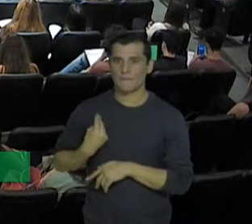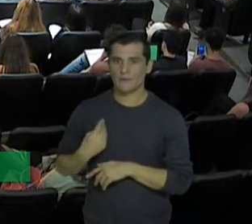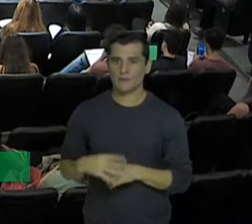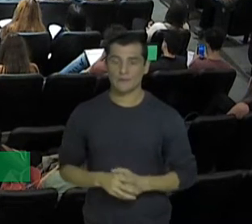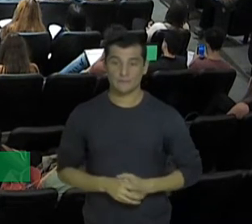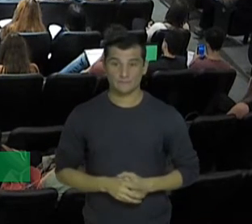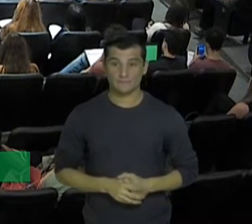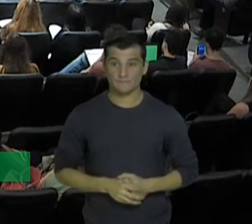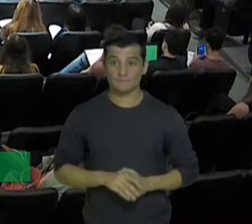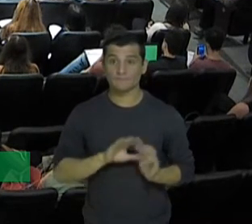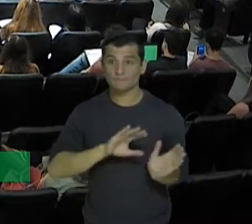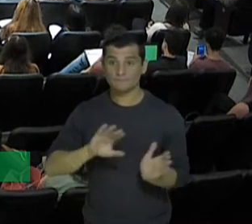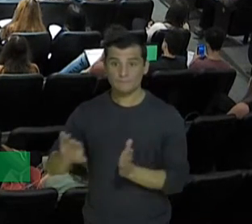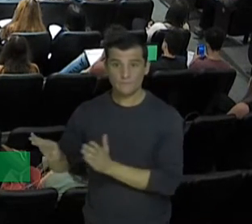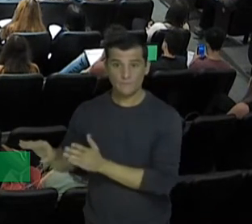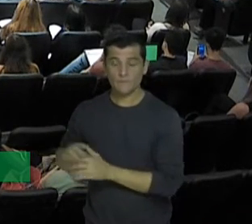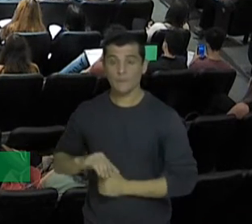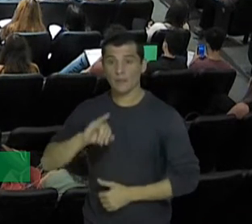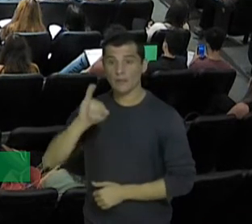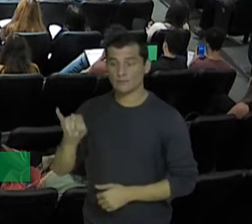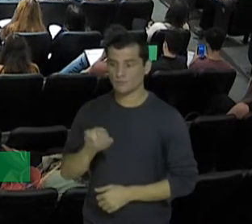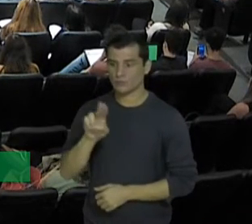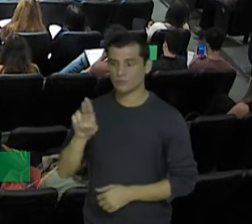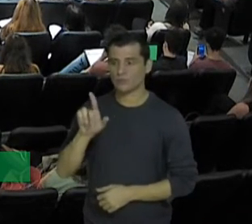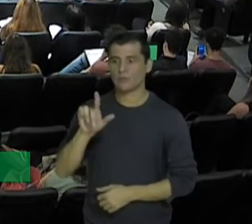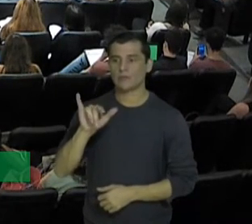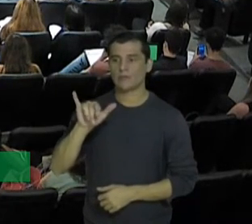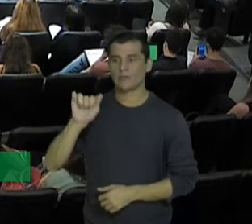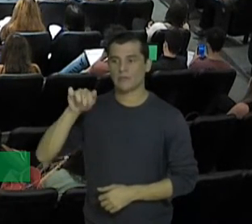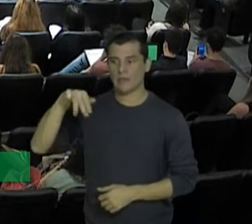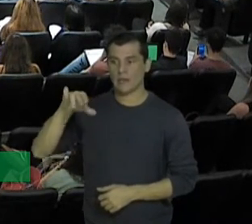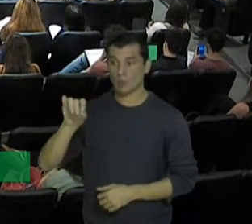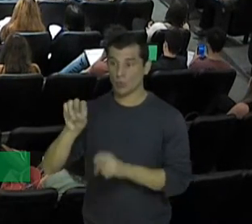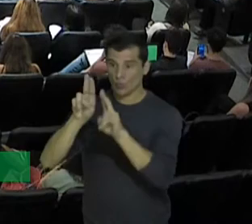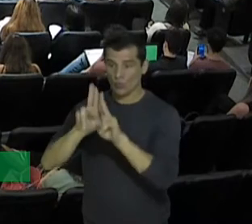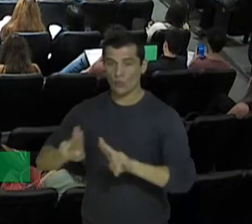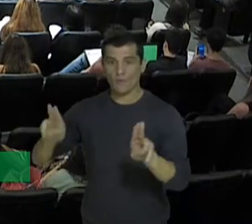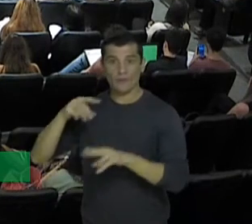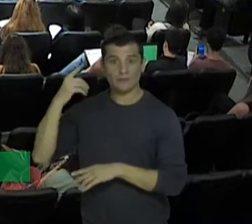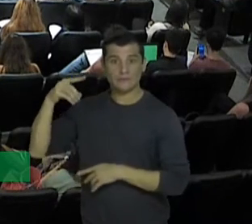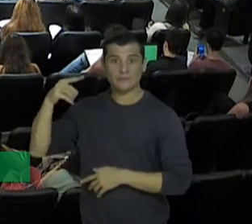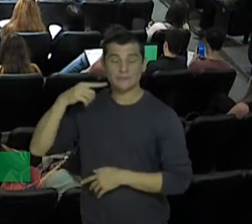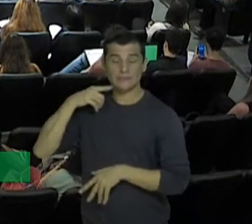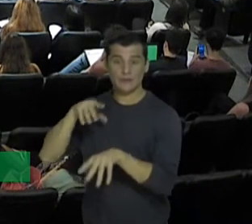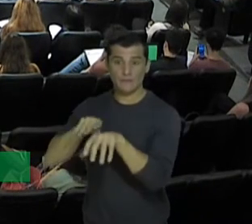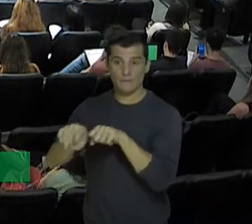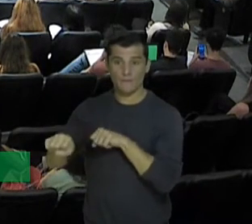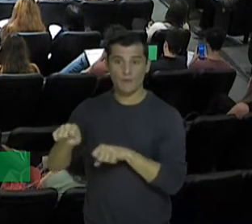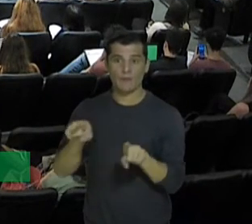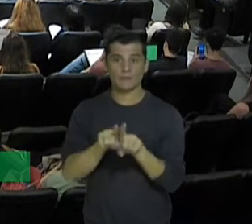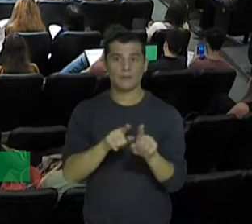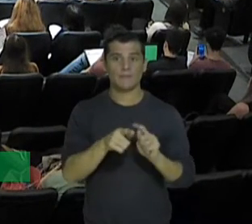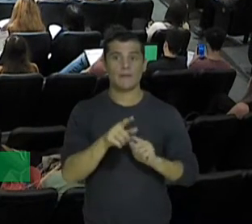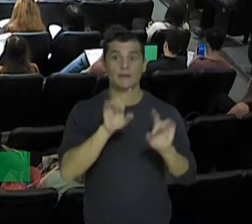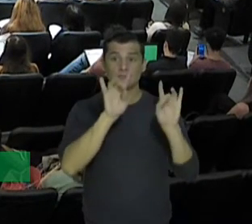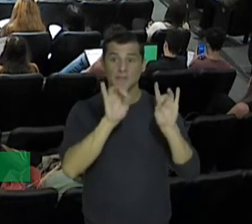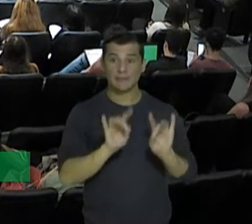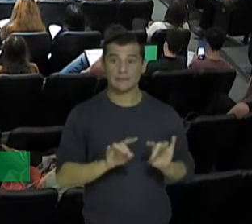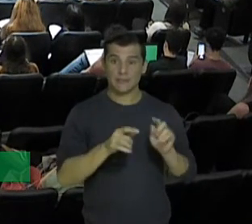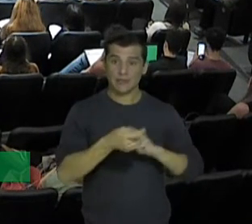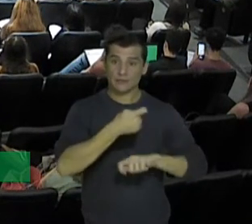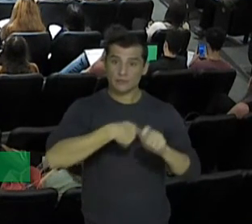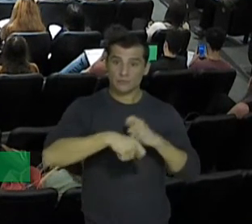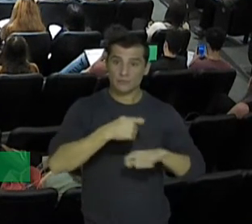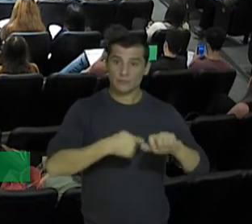graduado em direito pela Universidade Federal de Santa Catarina especialista em mediação e arbitragem para o Mercosul pela ufsk é